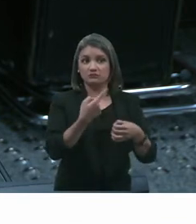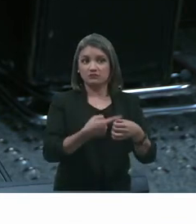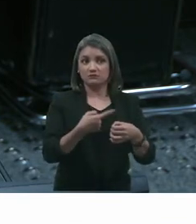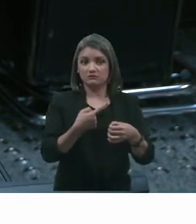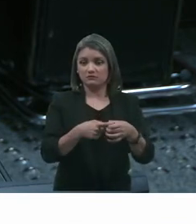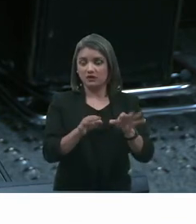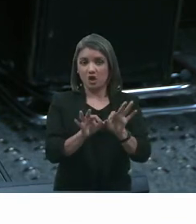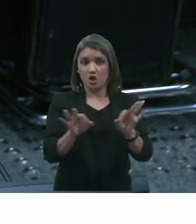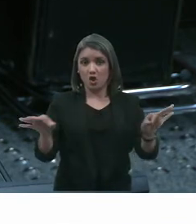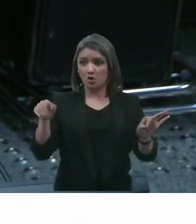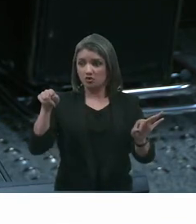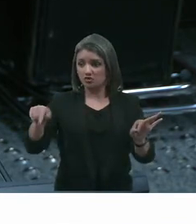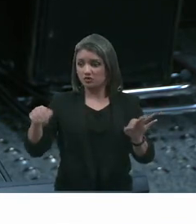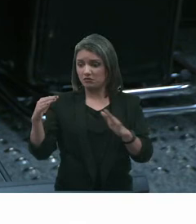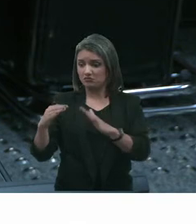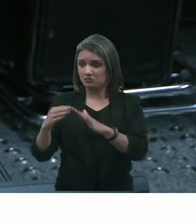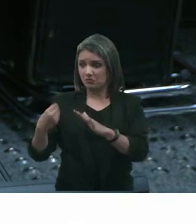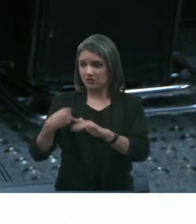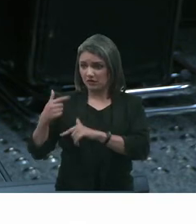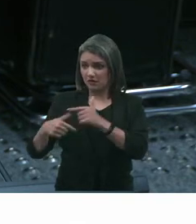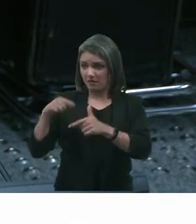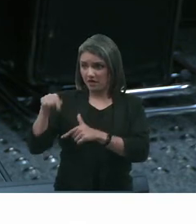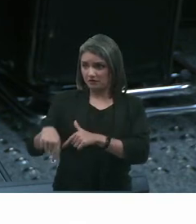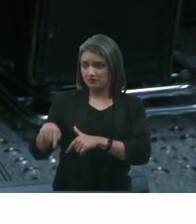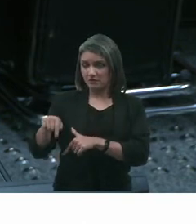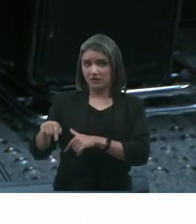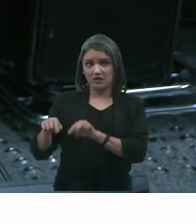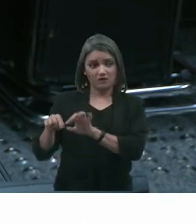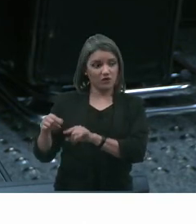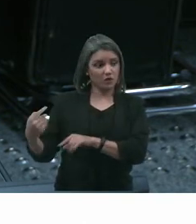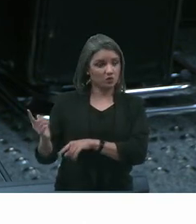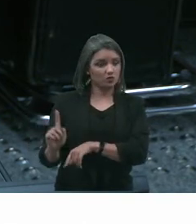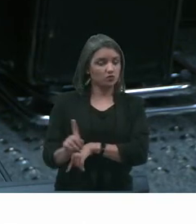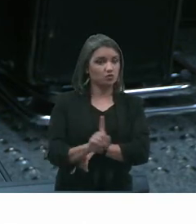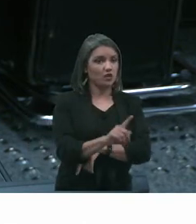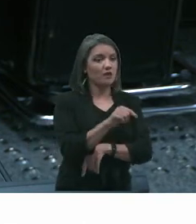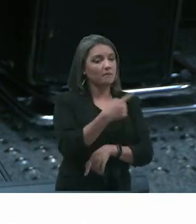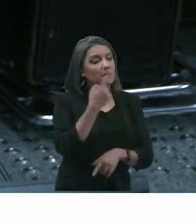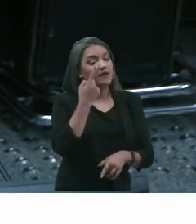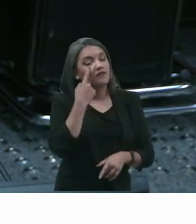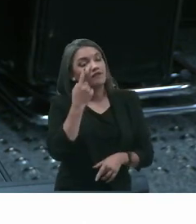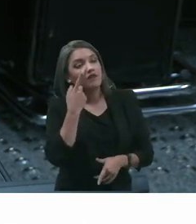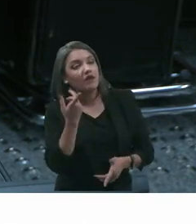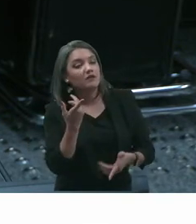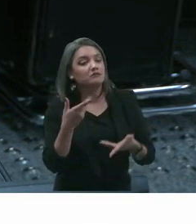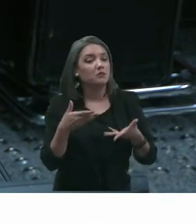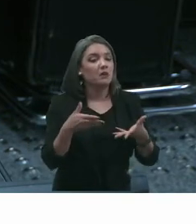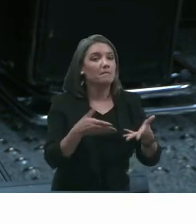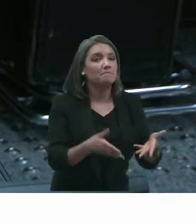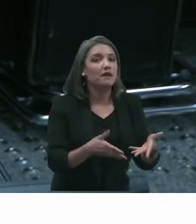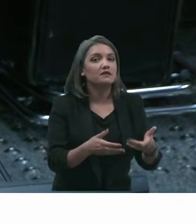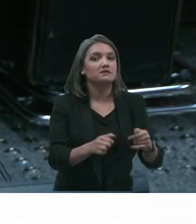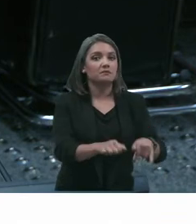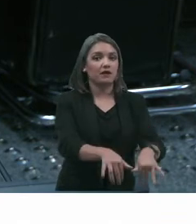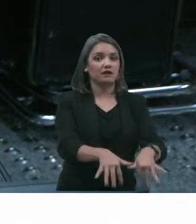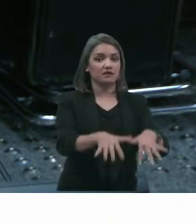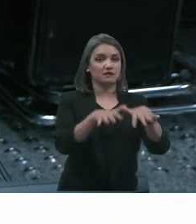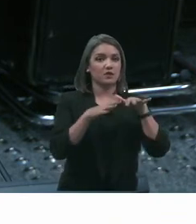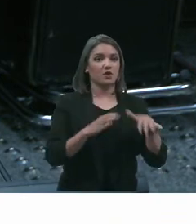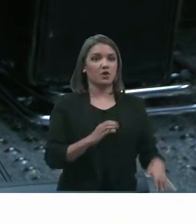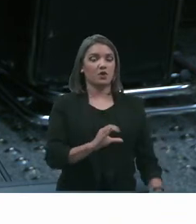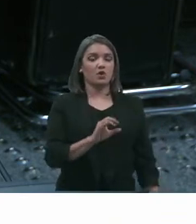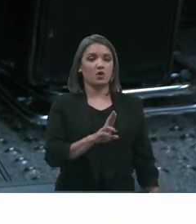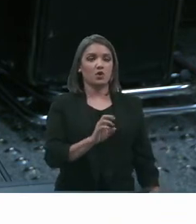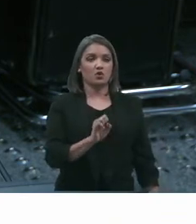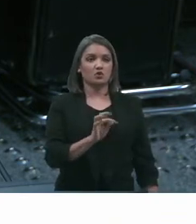comarca distante e para assistir ou participar dessa audiência de custódia. Então,